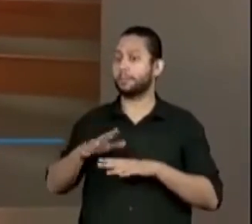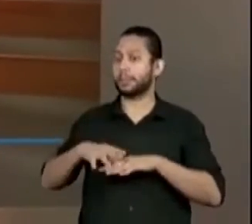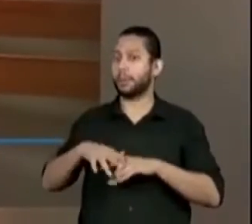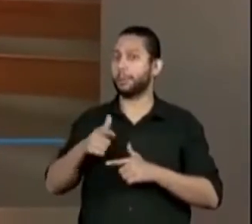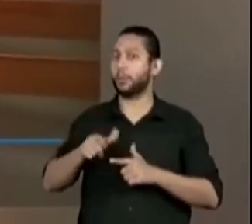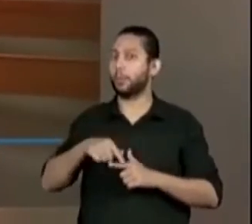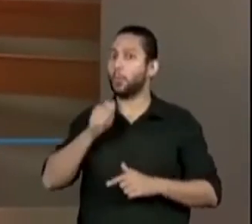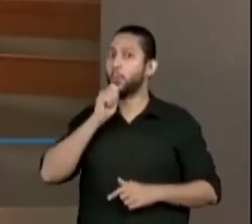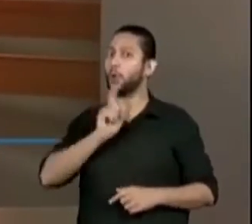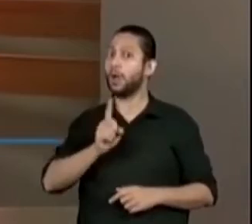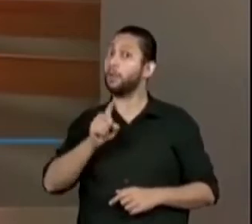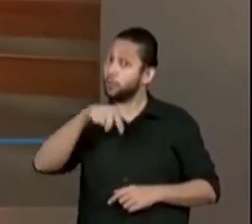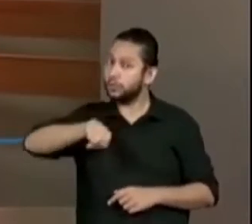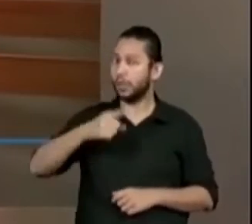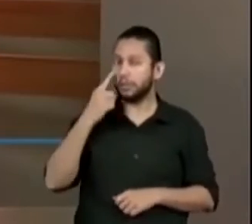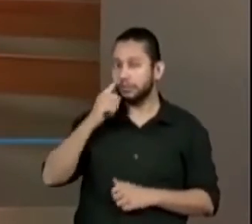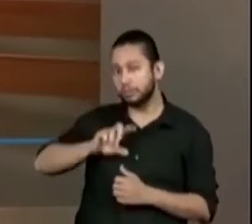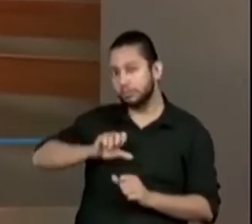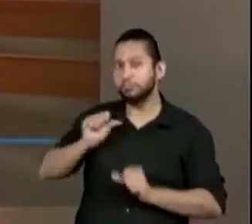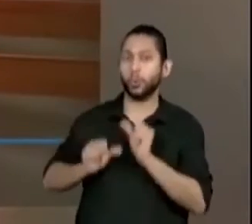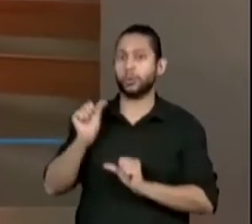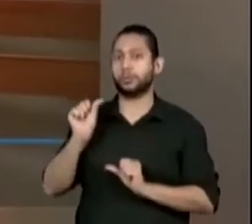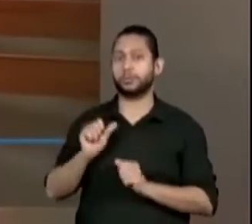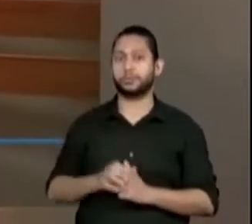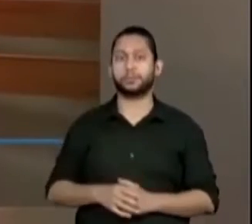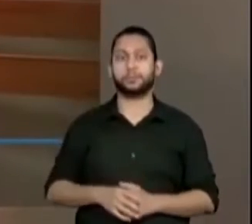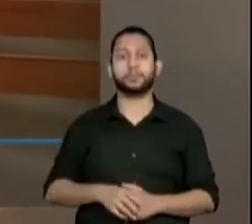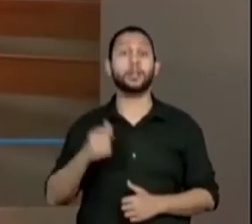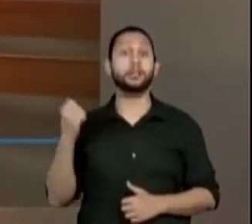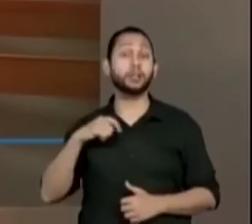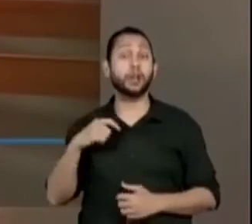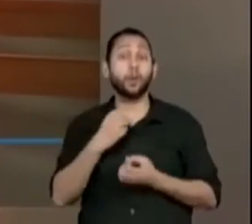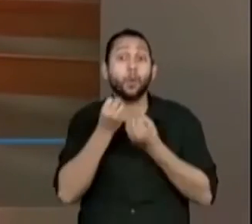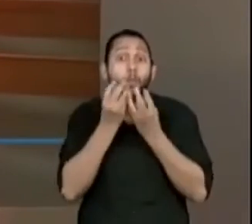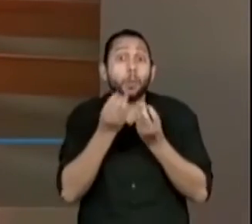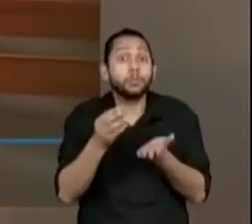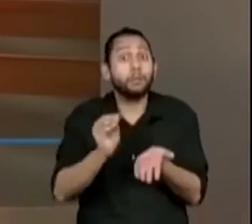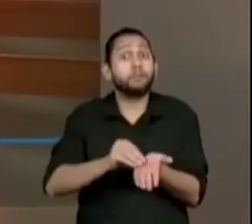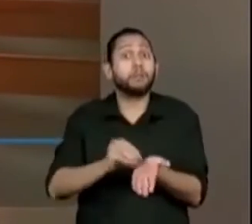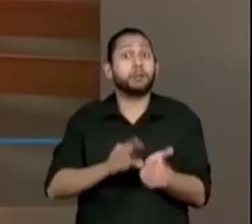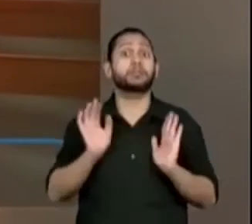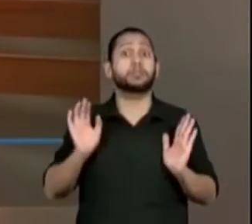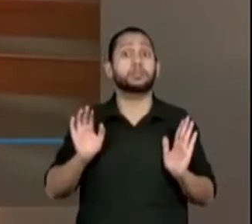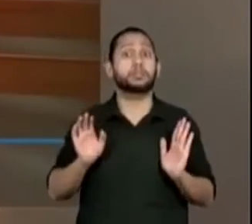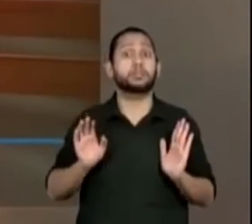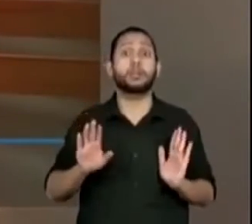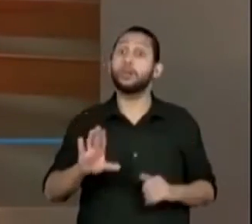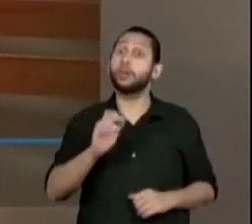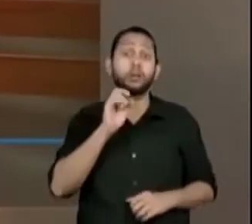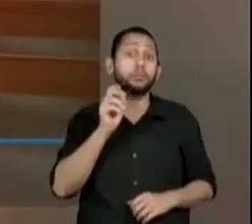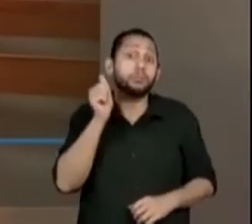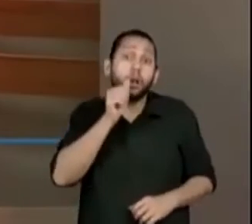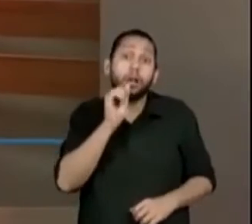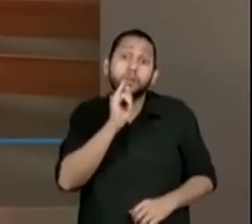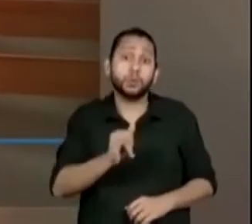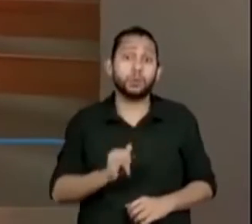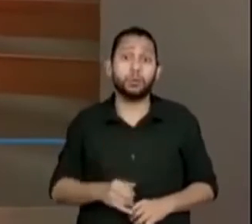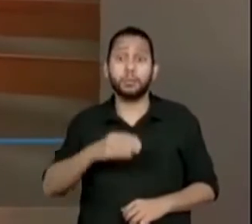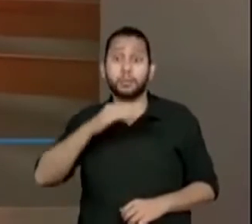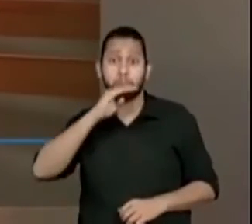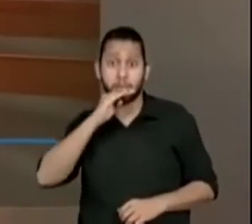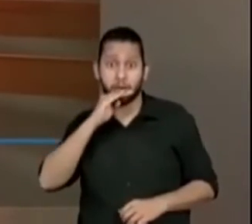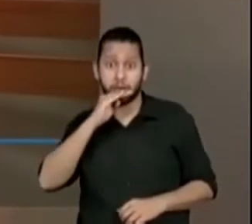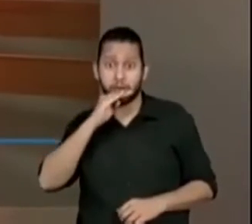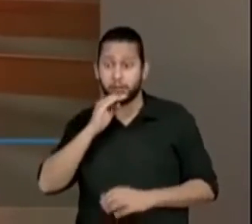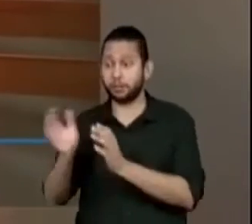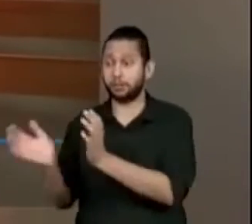pergunta. Certo? Segundo, tem dados que estão faltando. A única coisa que eu tenho é que a tia Sandra separou as mangas em